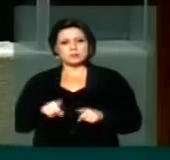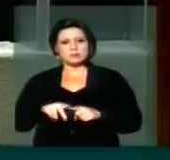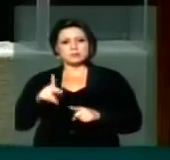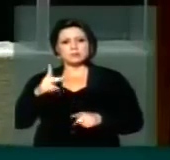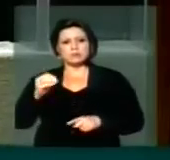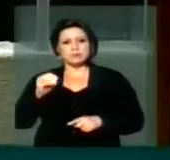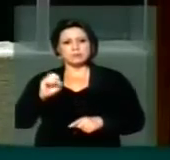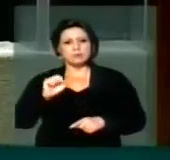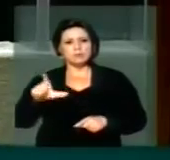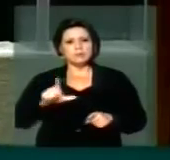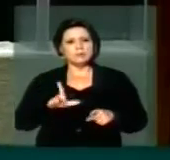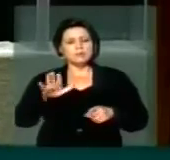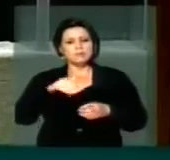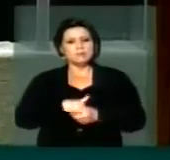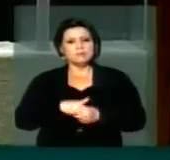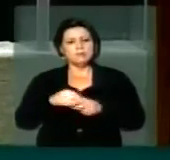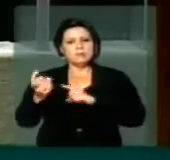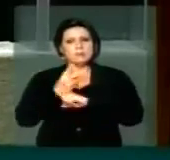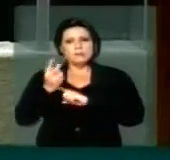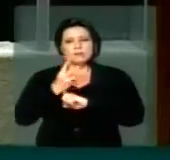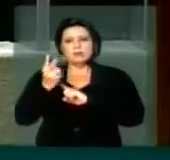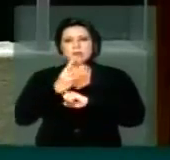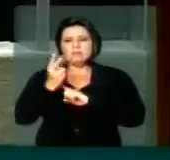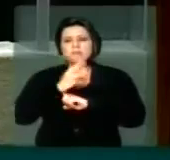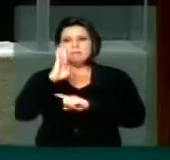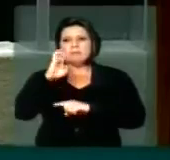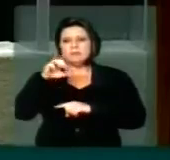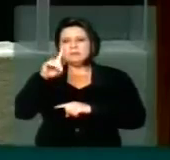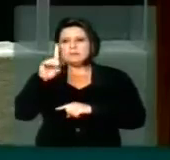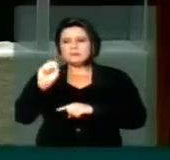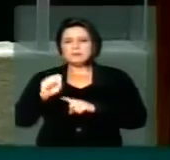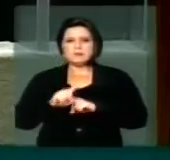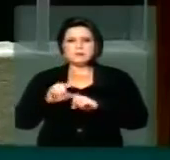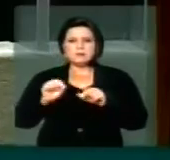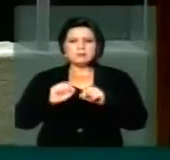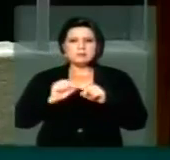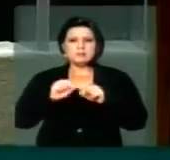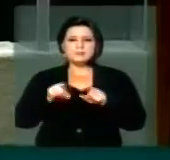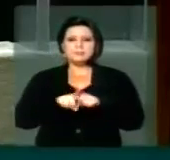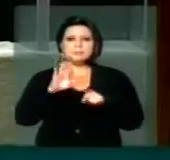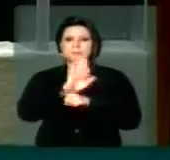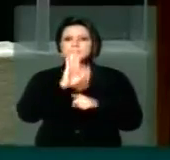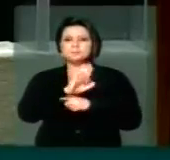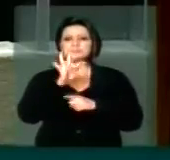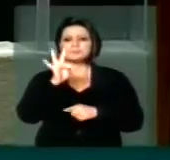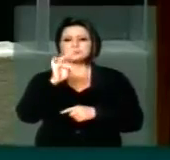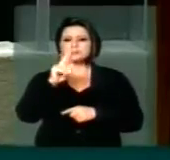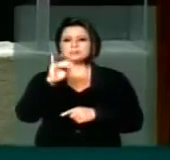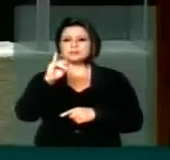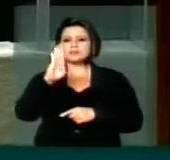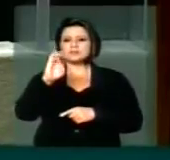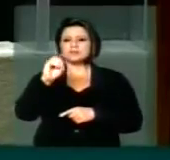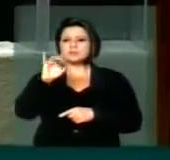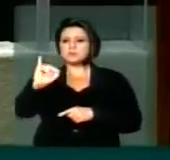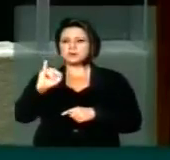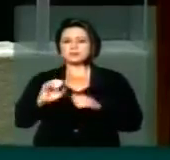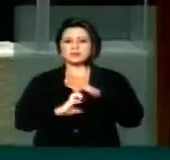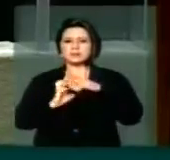O pessoal votou contra os empréstimos do BNDES, feitos para Friboi e tantos outros